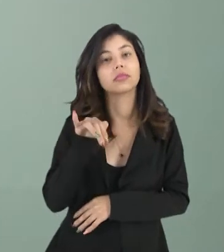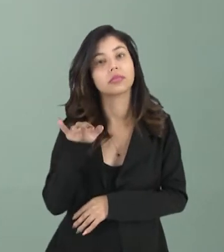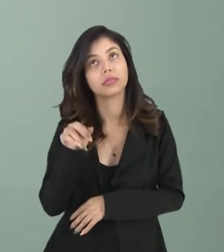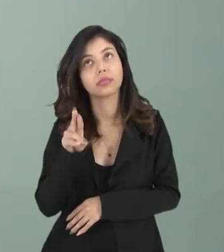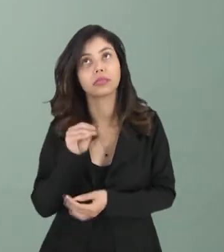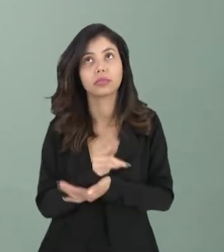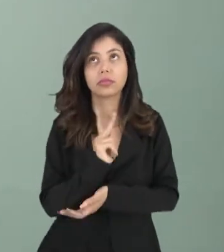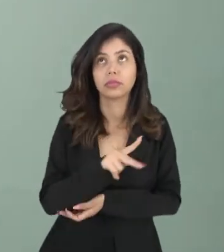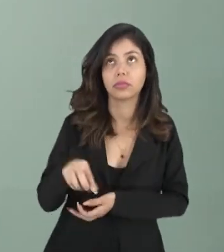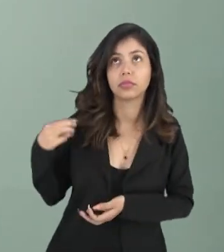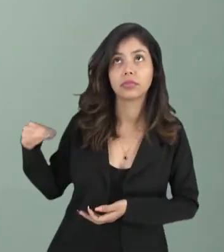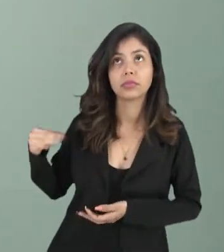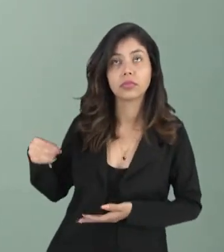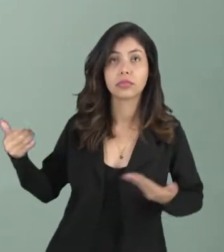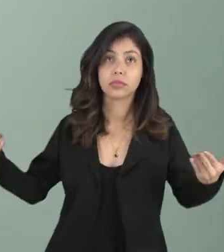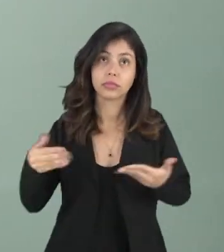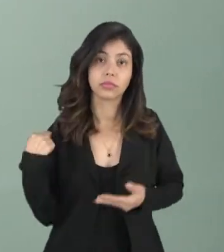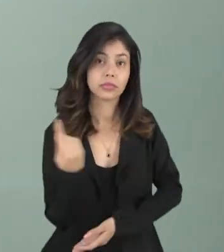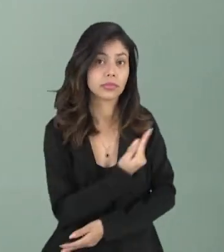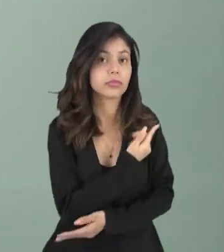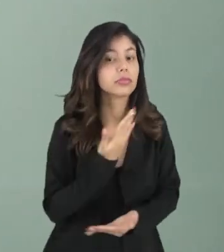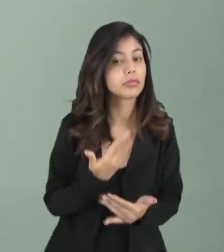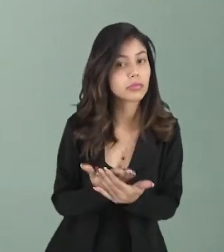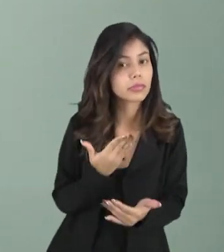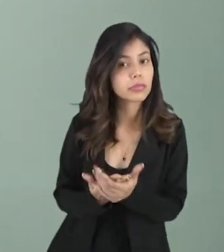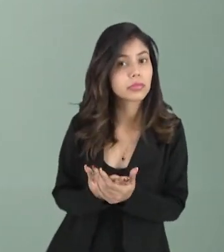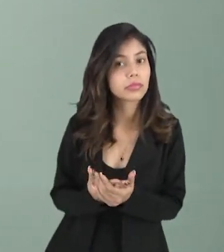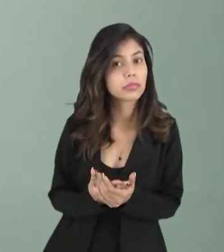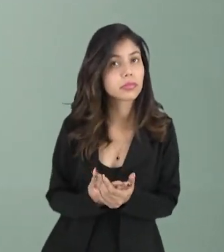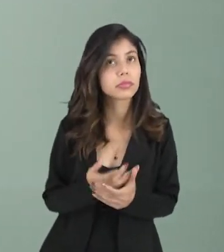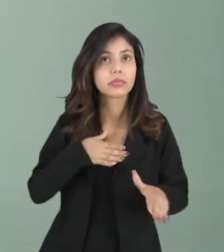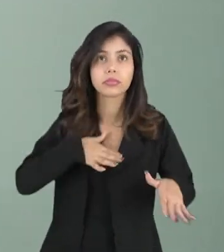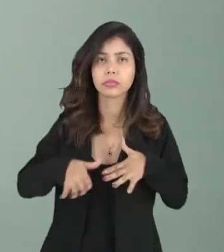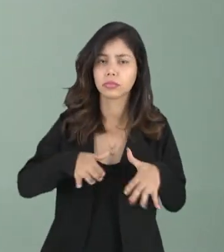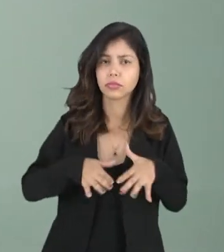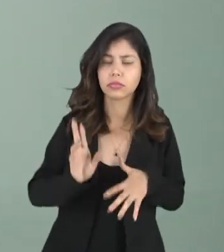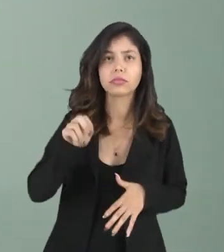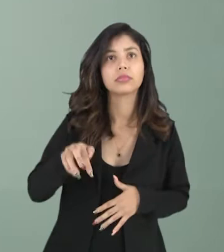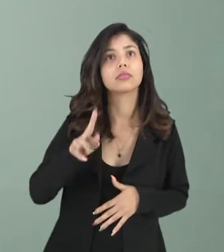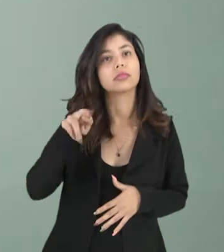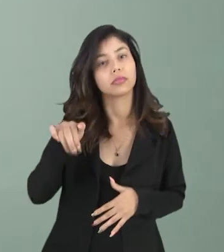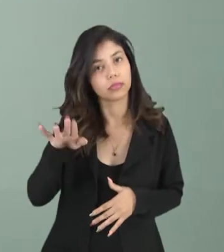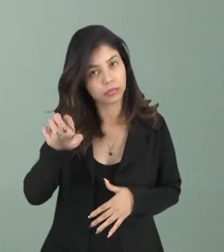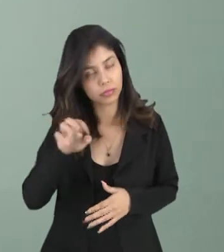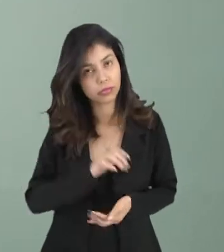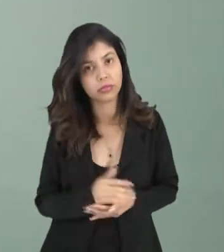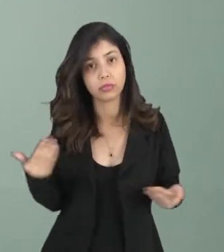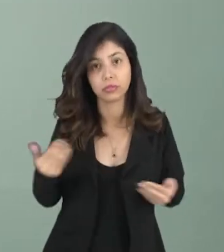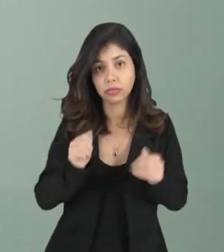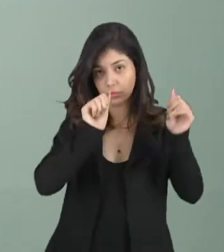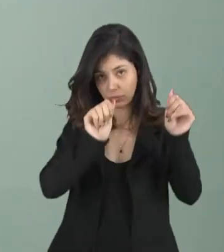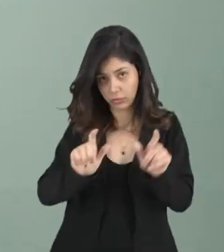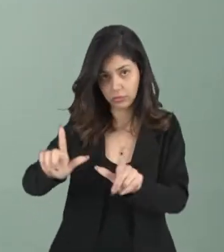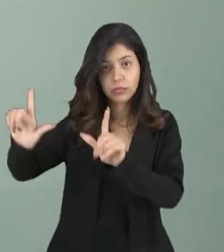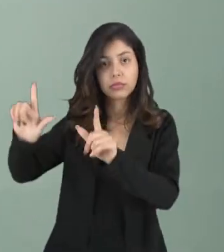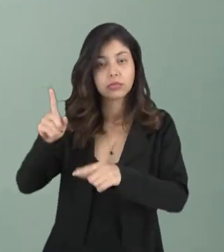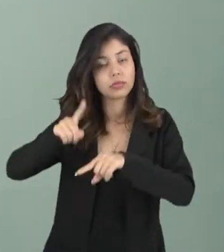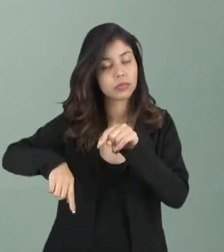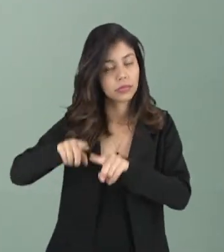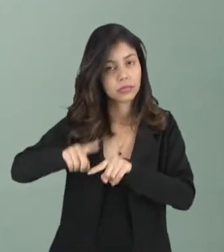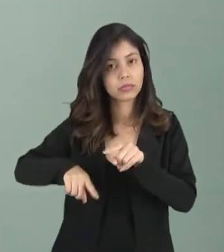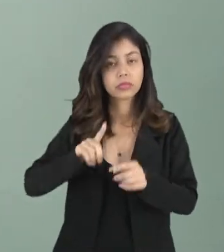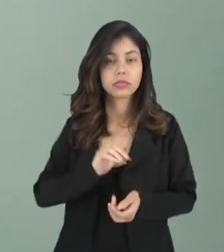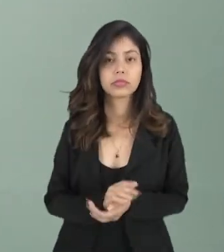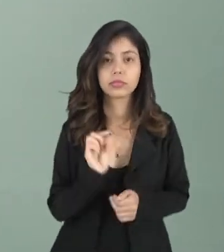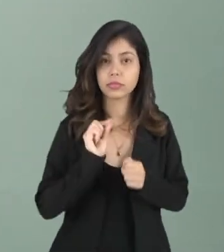professor de matemática. Hoje nós vamos estudar acerca do movimento uniforme. Então acompanhe comigo o nosso material